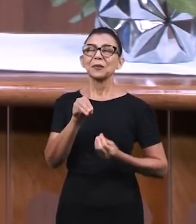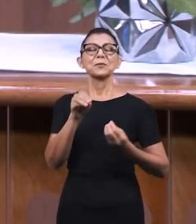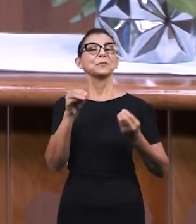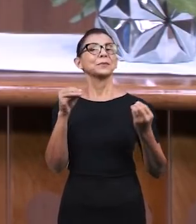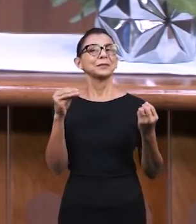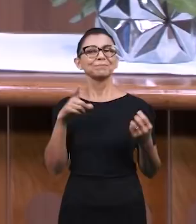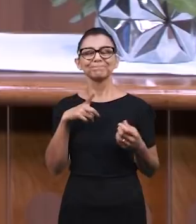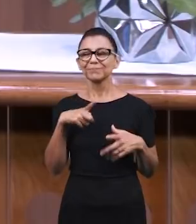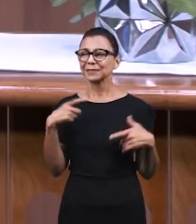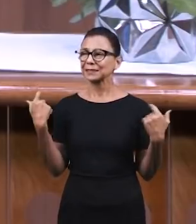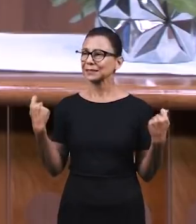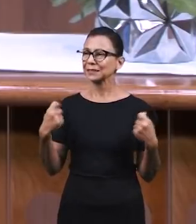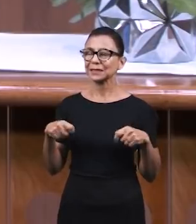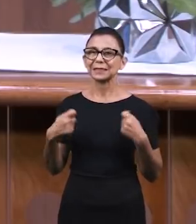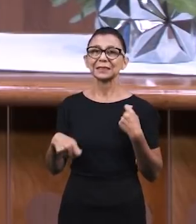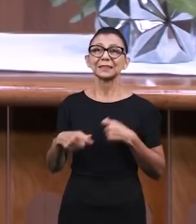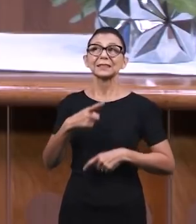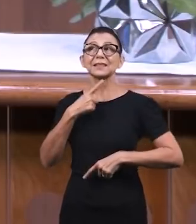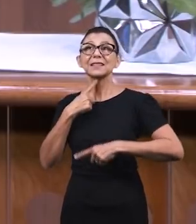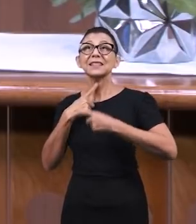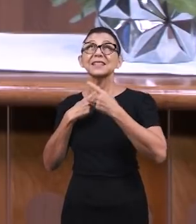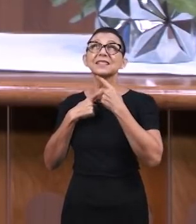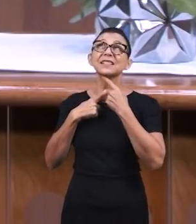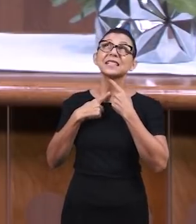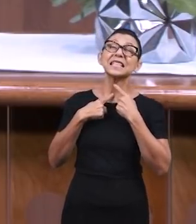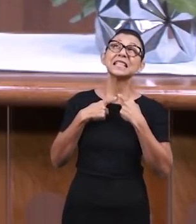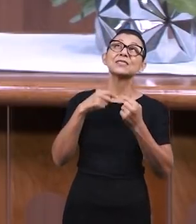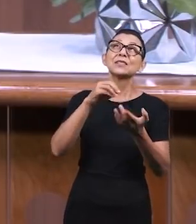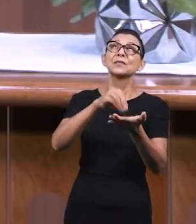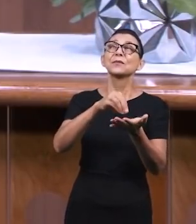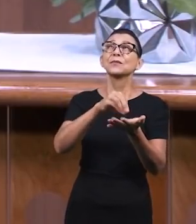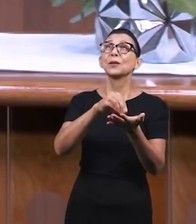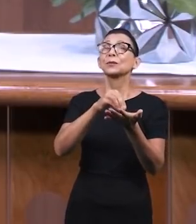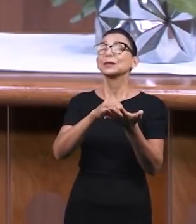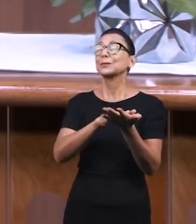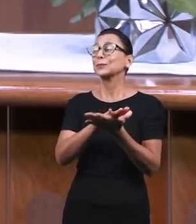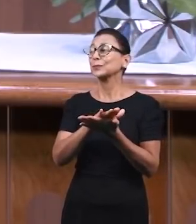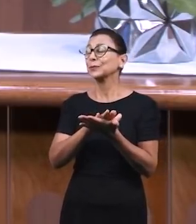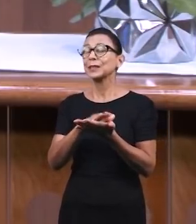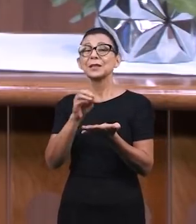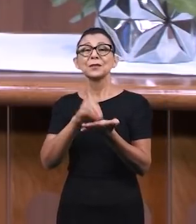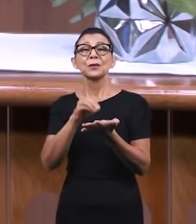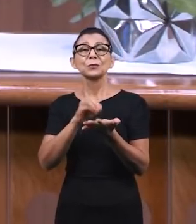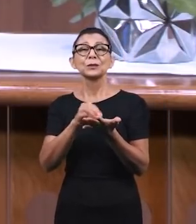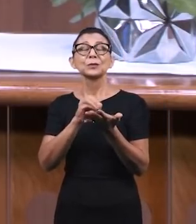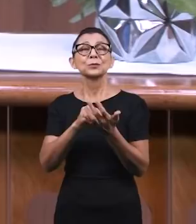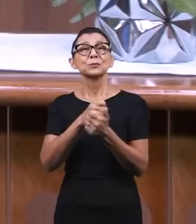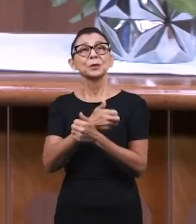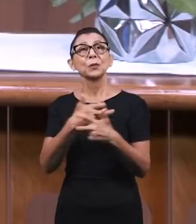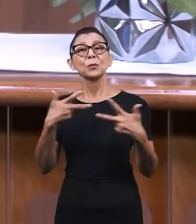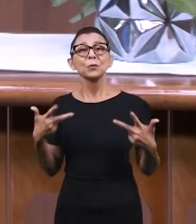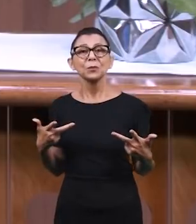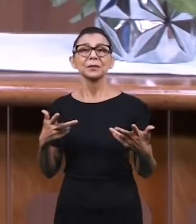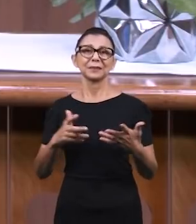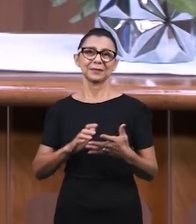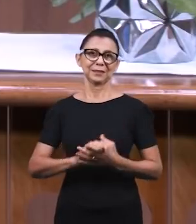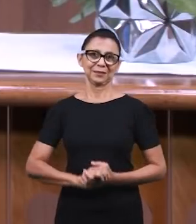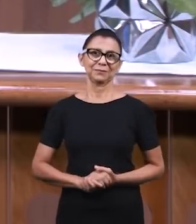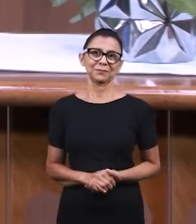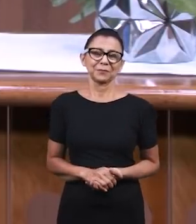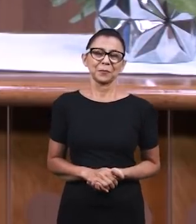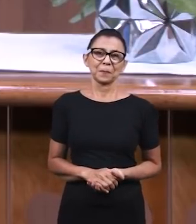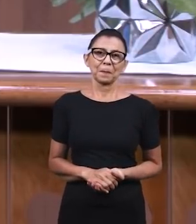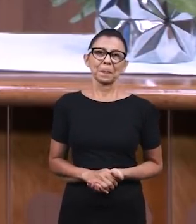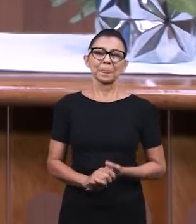essa necessidade, ela tem esse desejo de que alguma coisa possa acontecer. Então, o grito